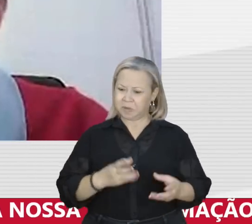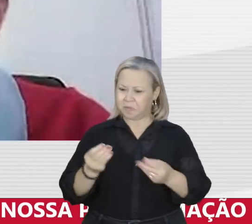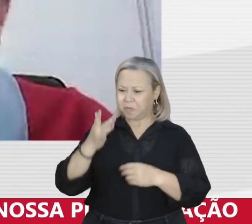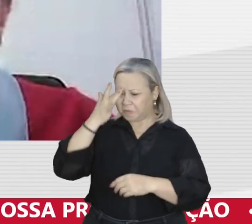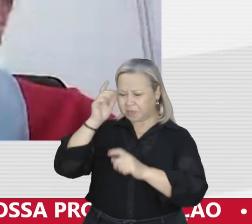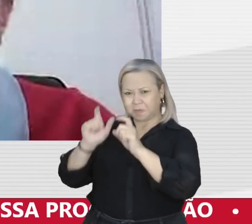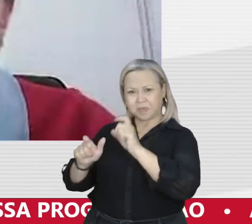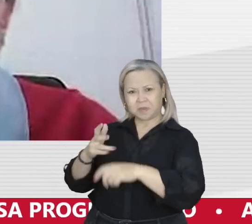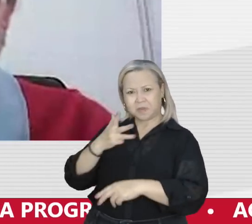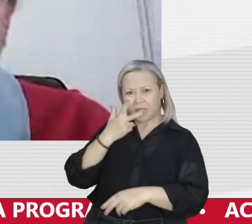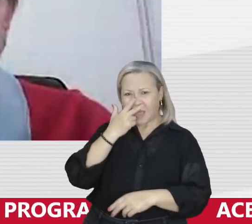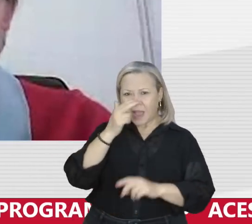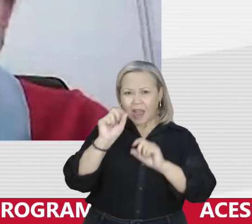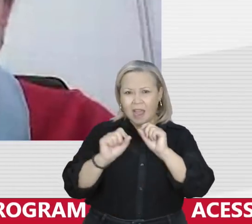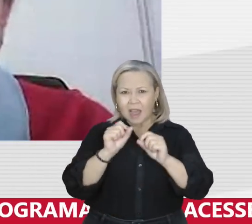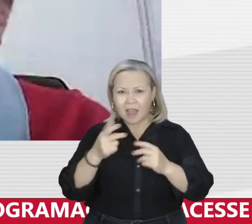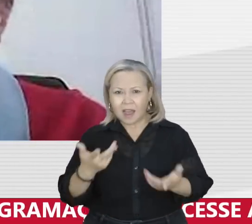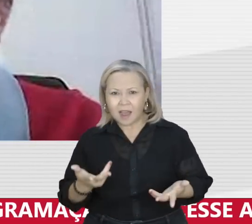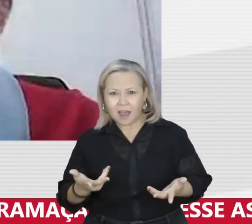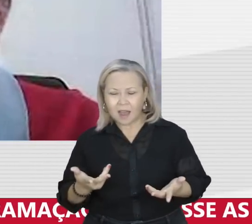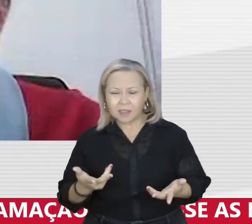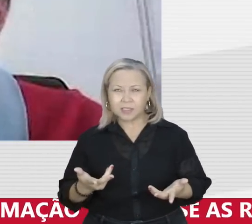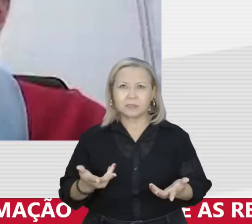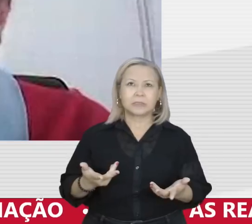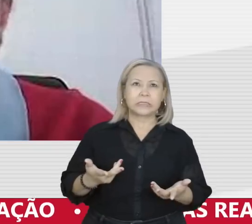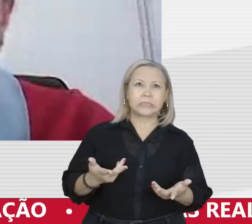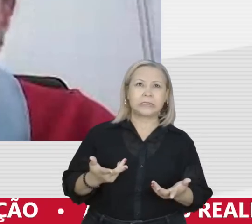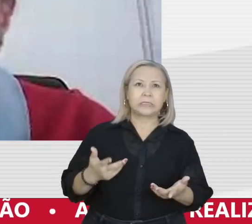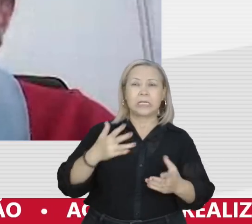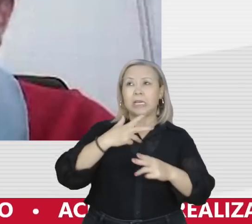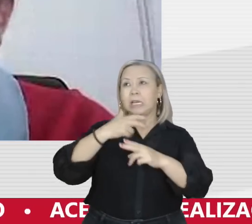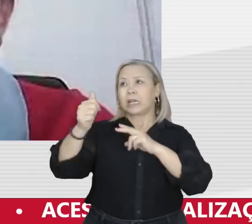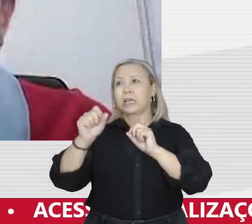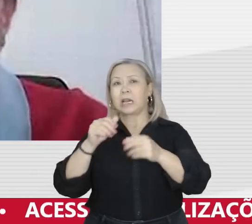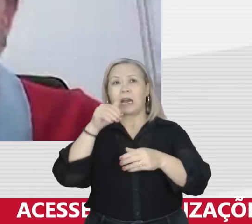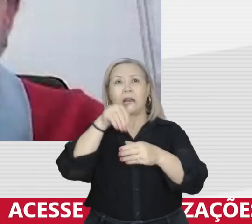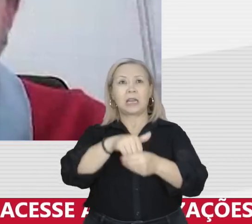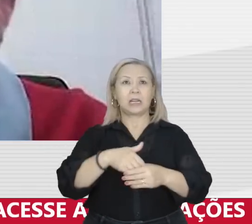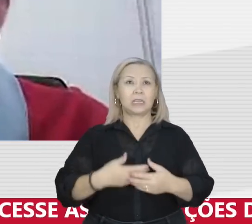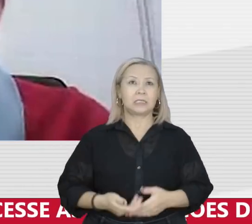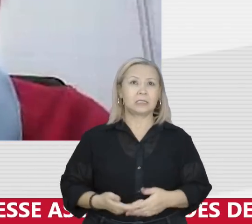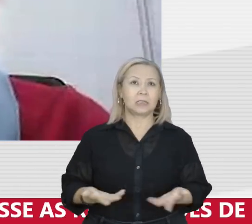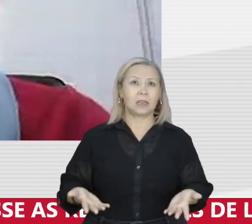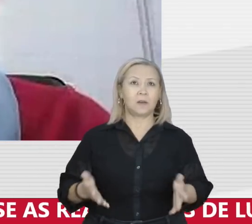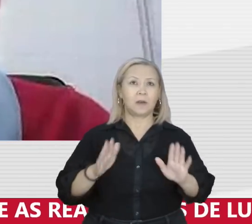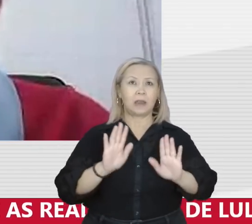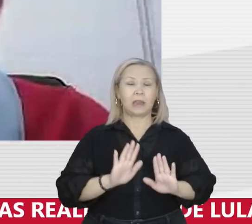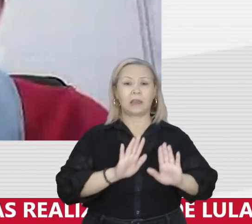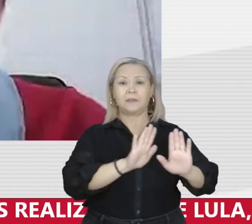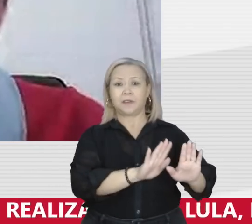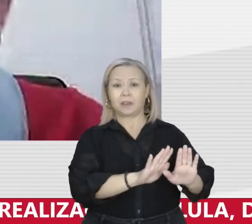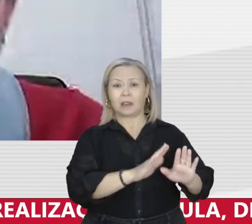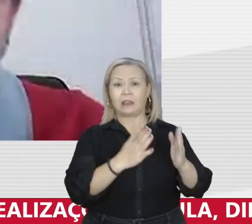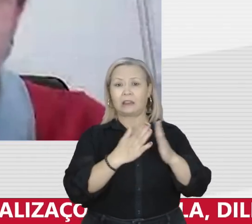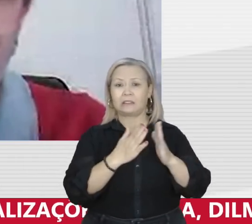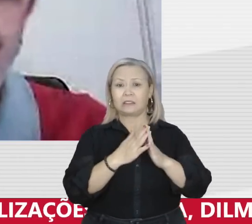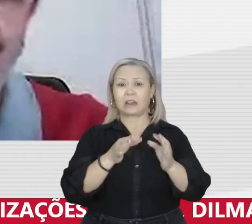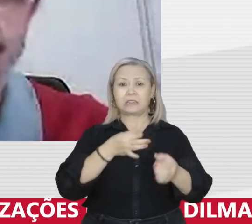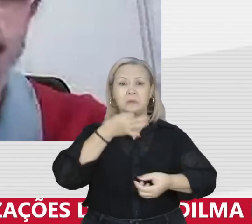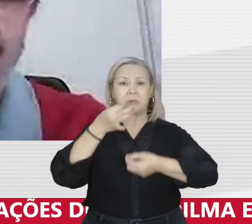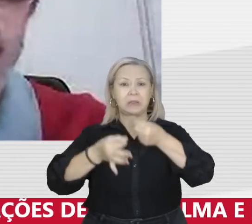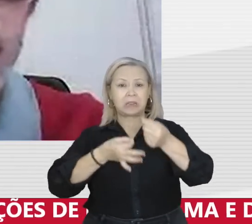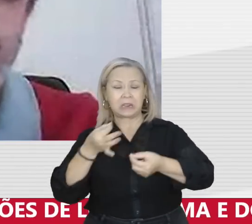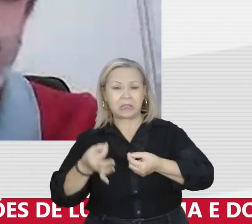a eleição é torcer para que o Lula dê certo e ficar em casa como crítico do que aparece na